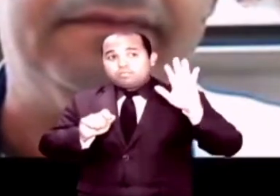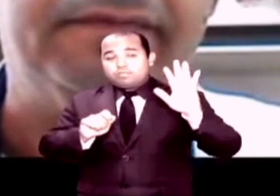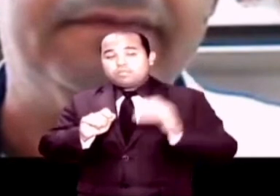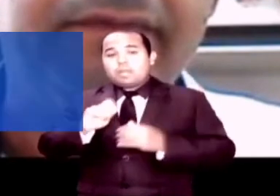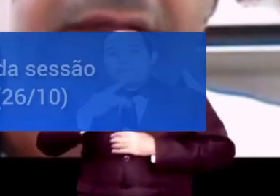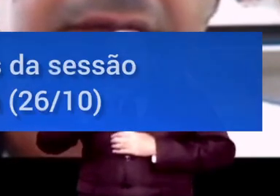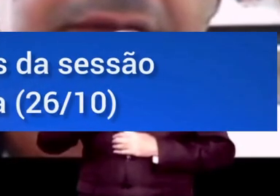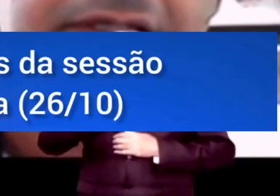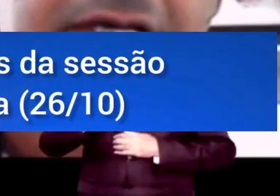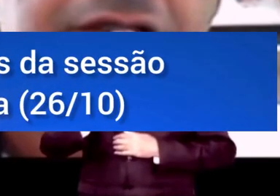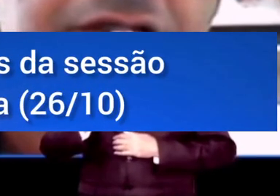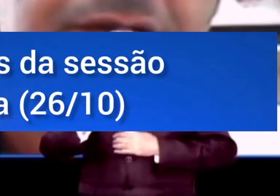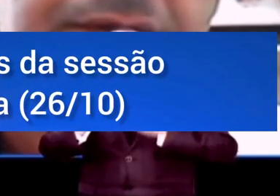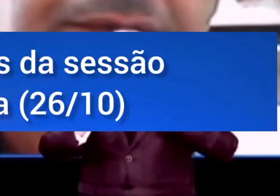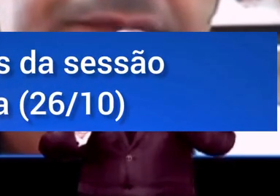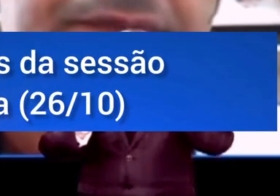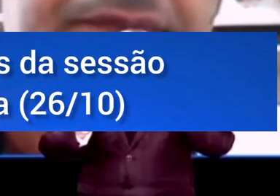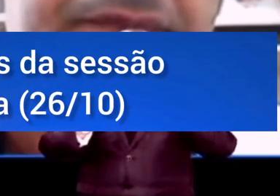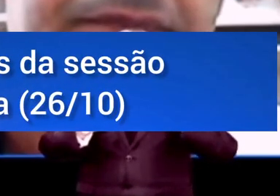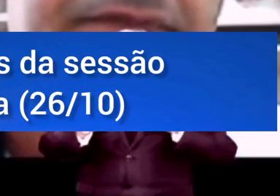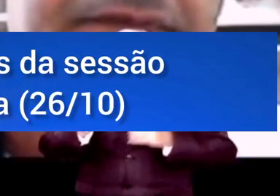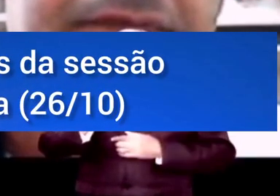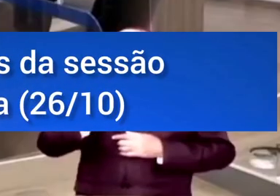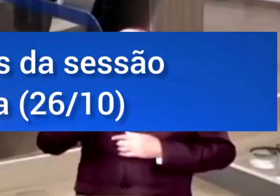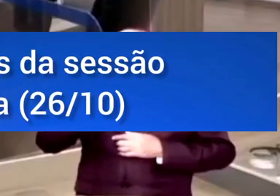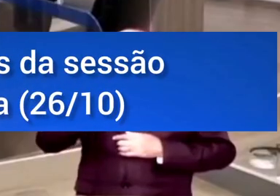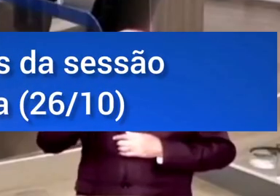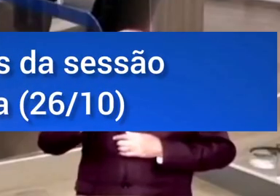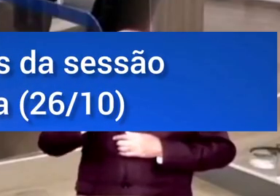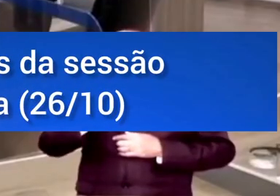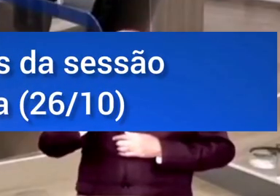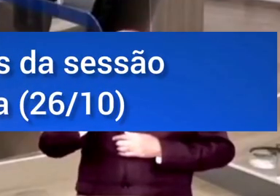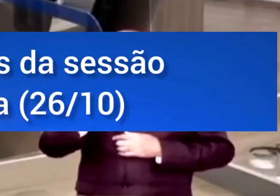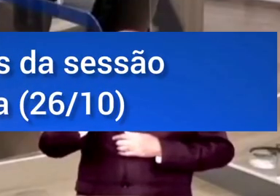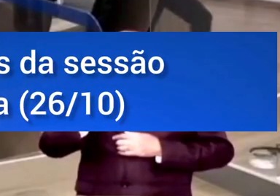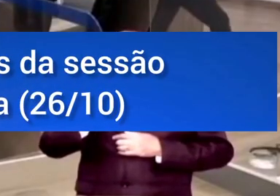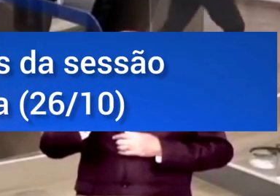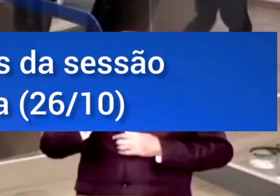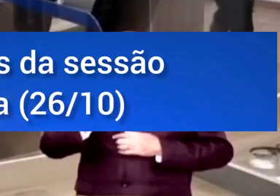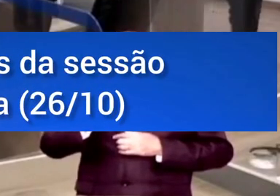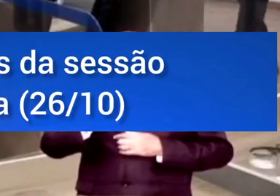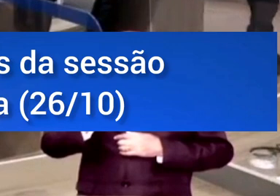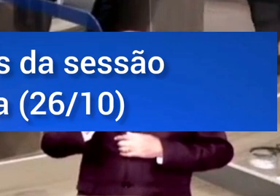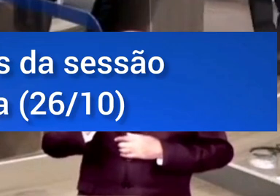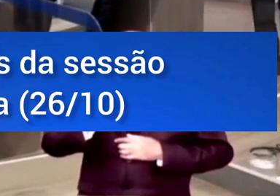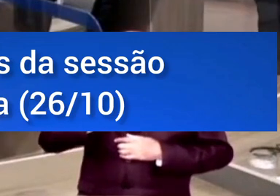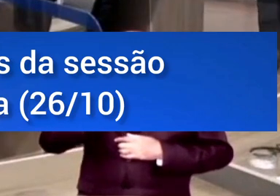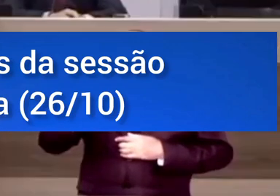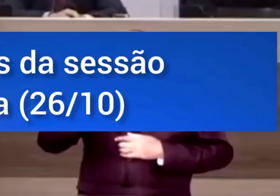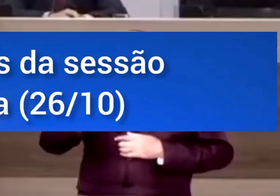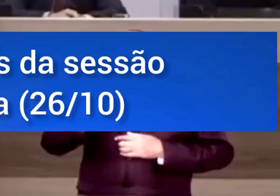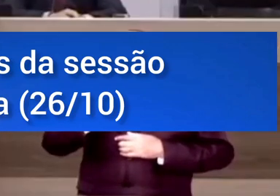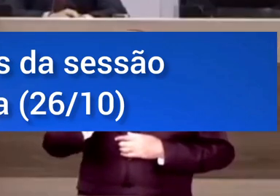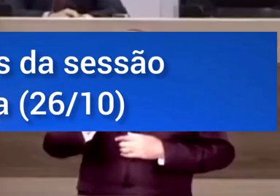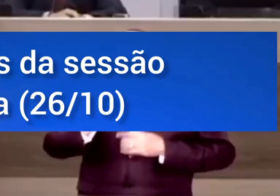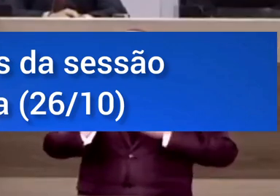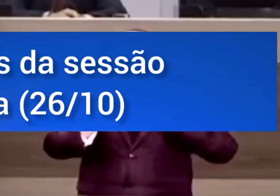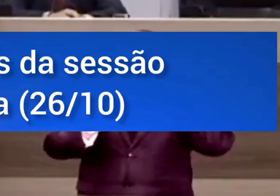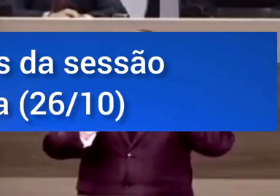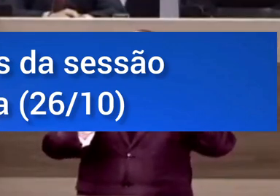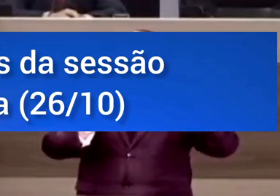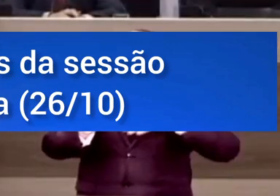a sessão ordinária desta quarta-feira dia 26 de outubro da Câmara Municipal de Macaé foi presidida pelo vereador